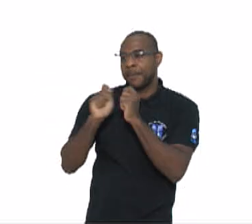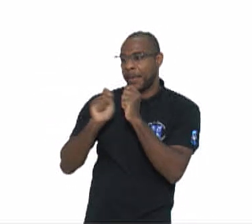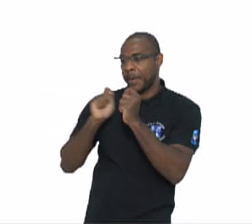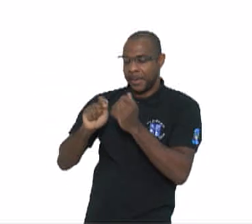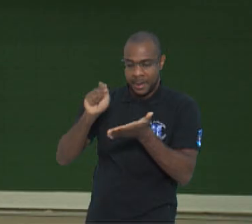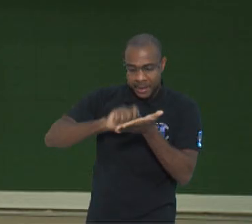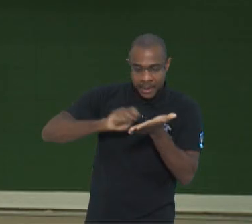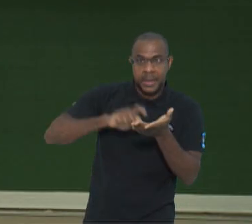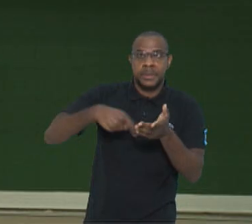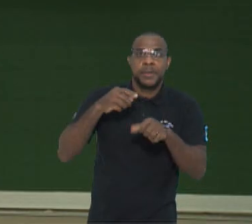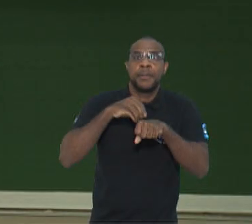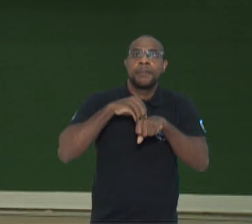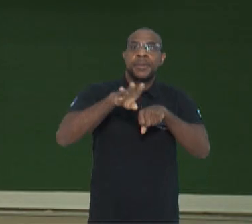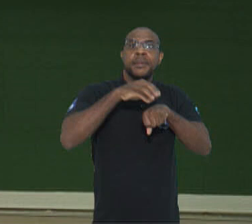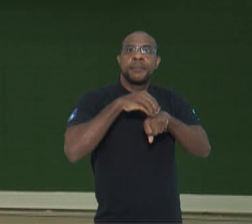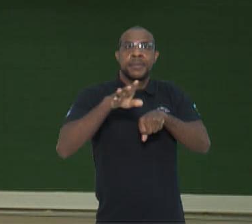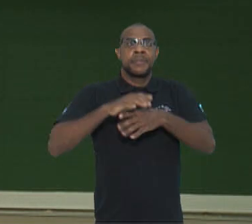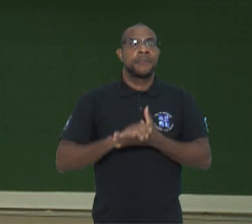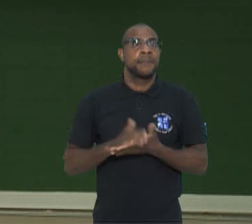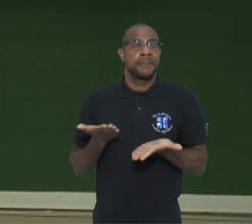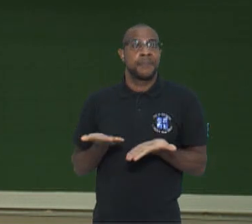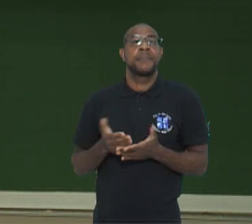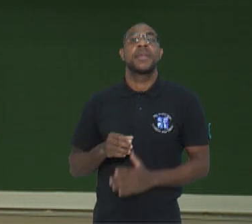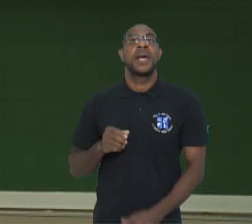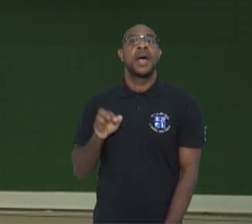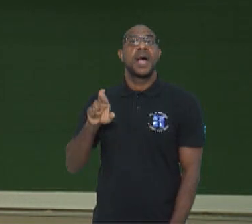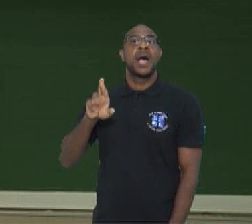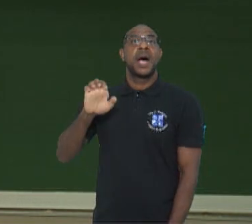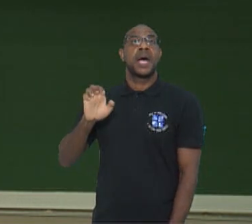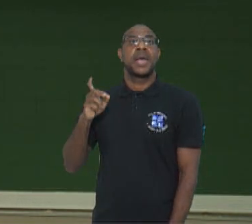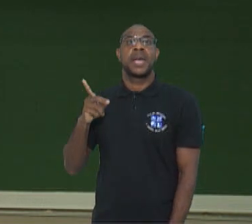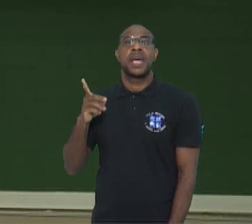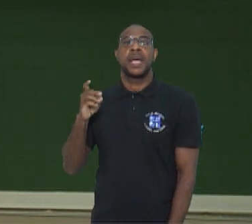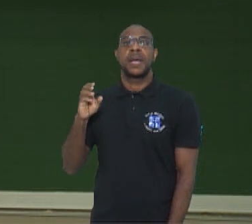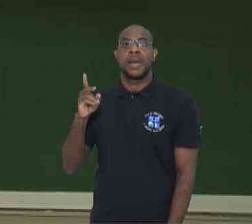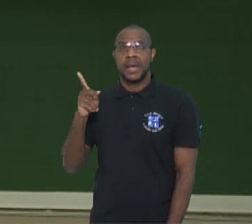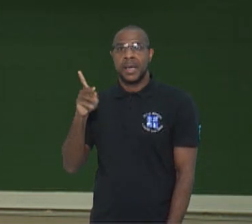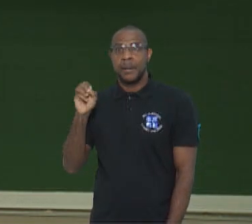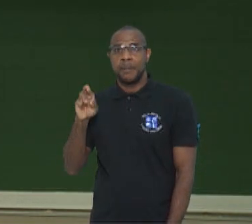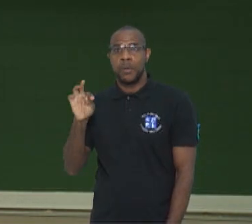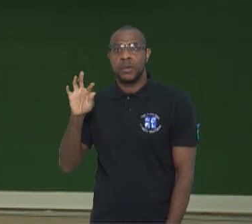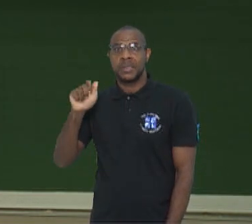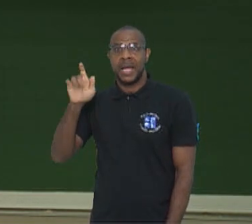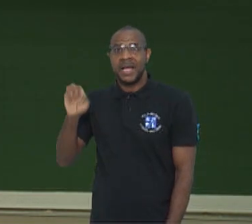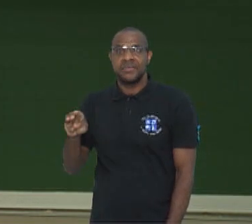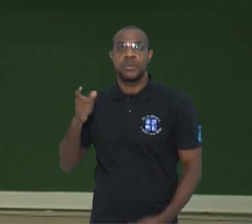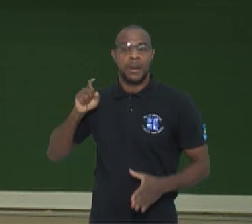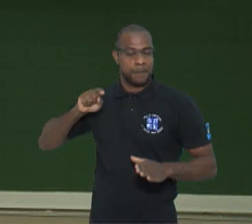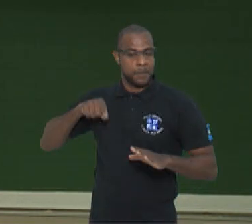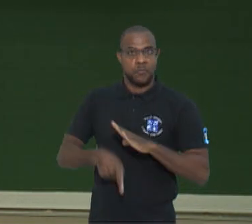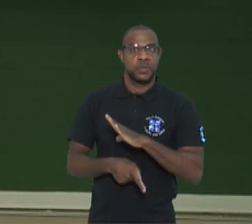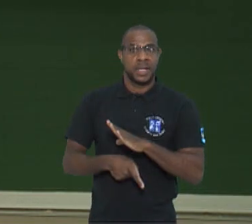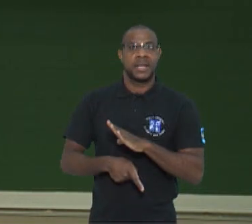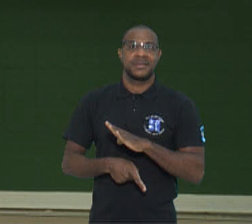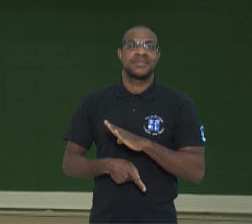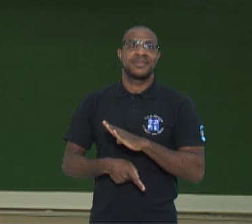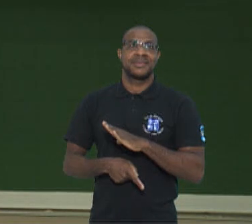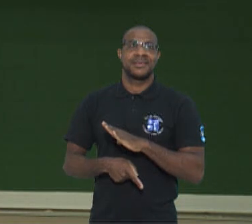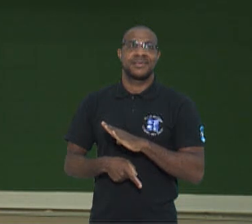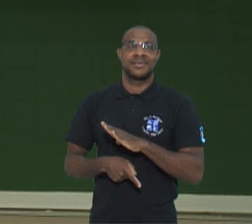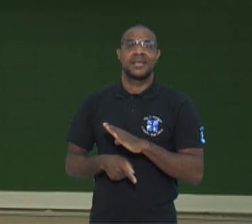informar. Então, a reportagem, ela é mais aprofundada do que a notícia, né? E muita